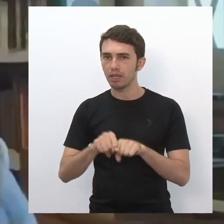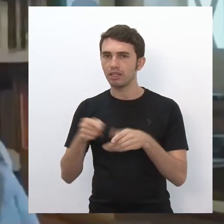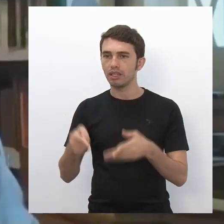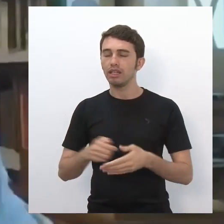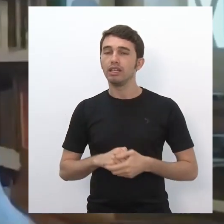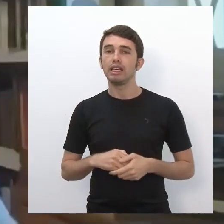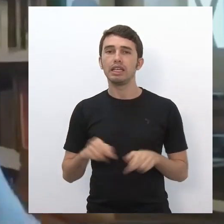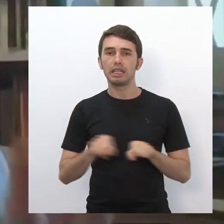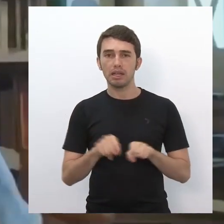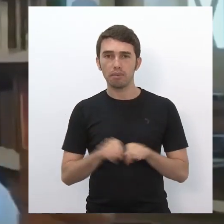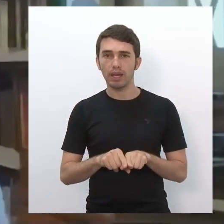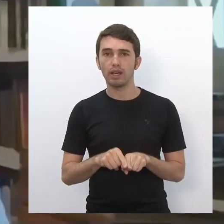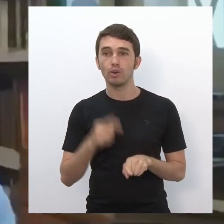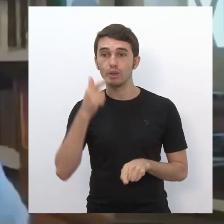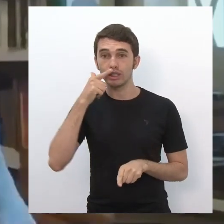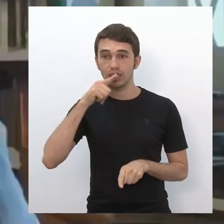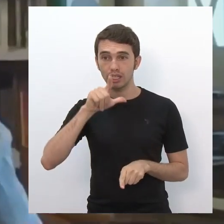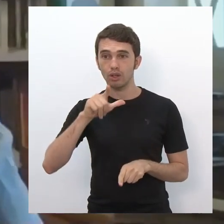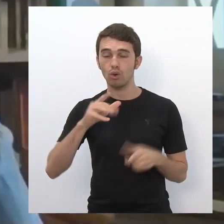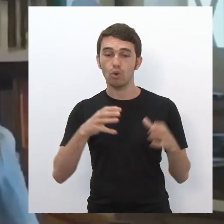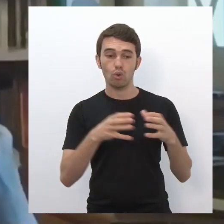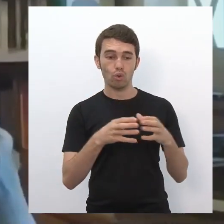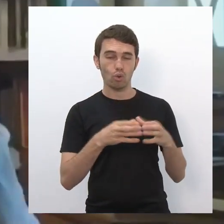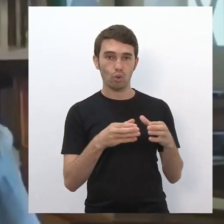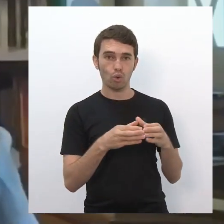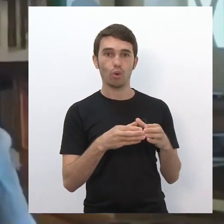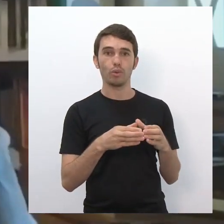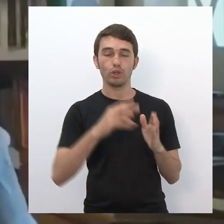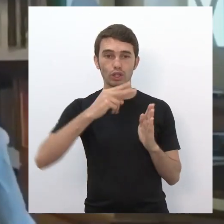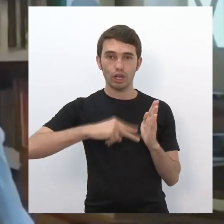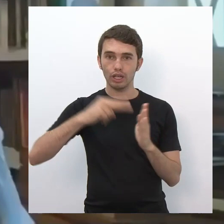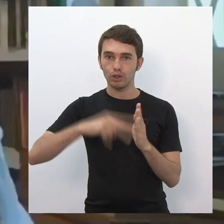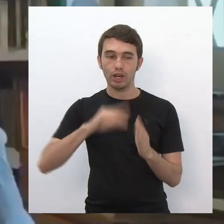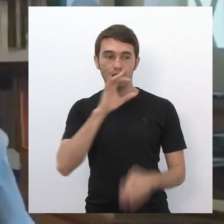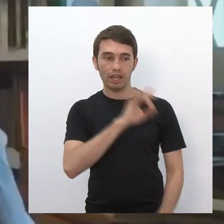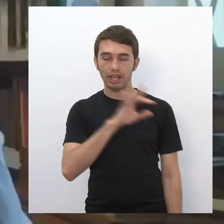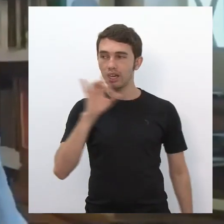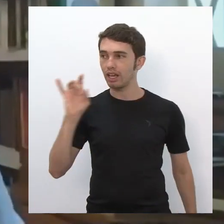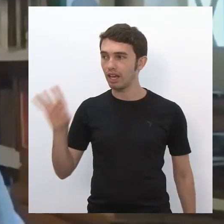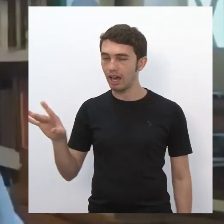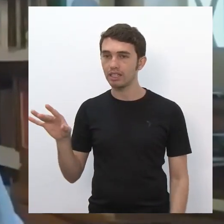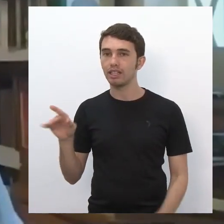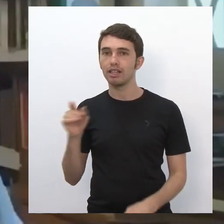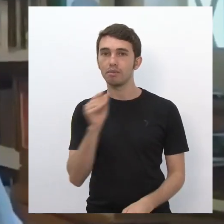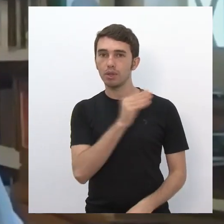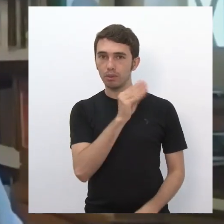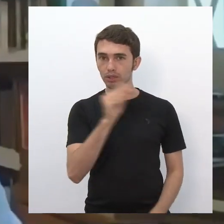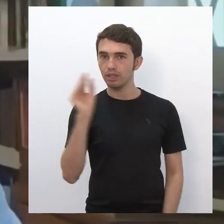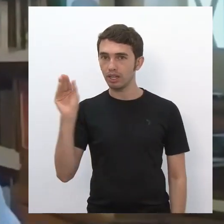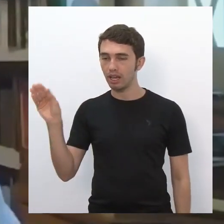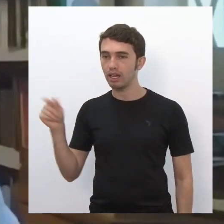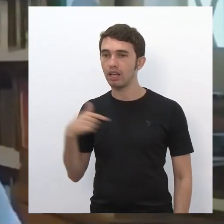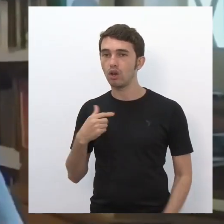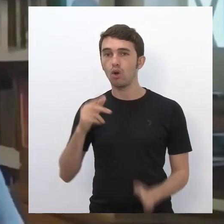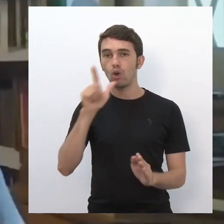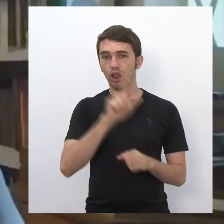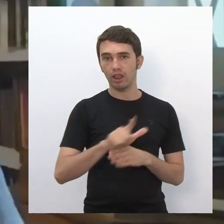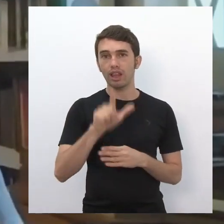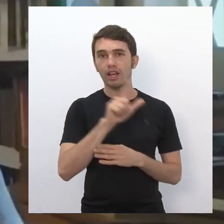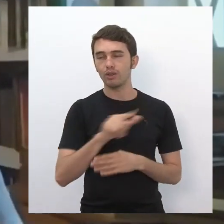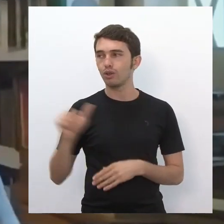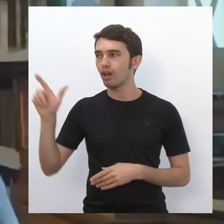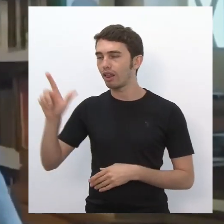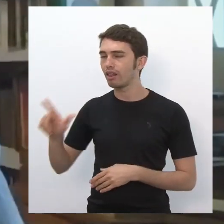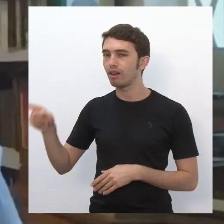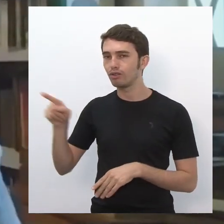E consagramos um clube de leitura em cada biblioteca ligados à literatura de um modo geral. Os